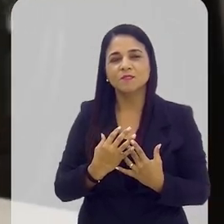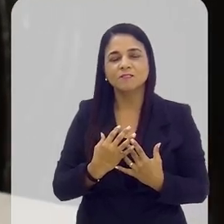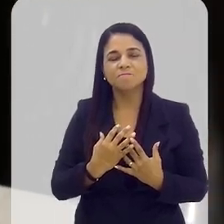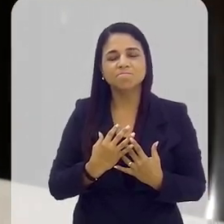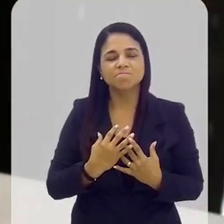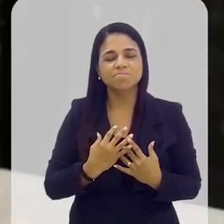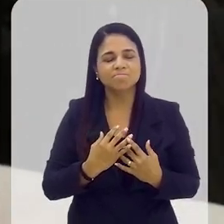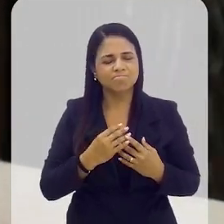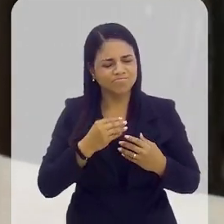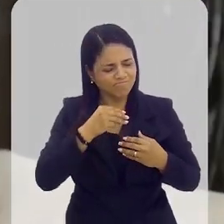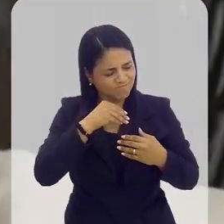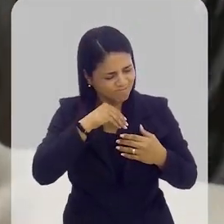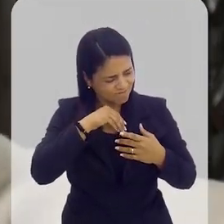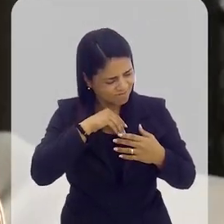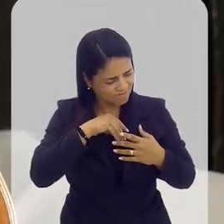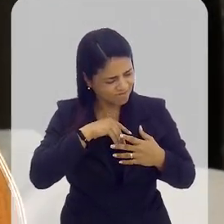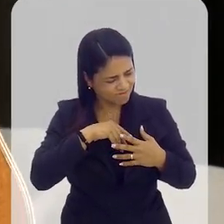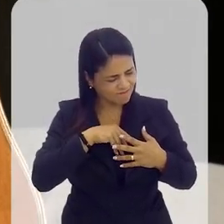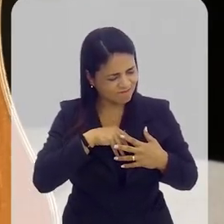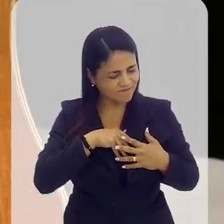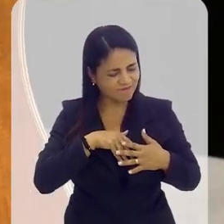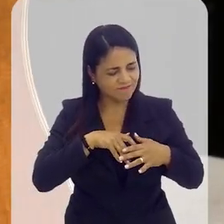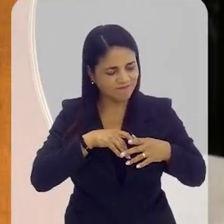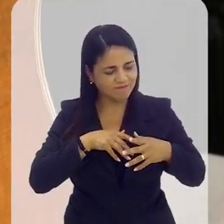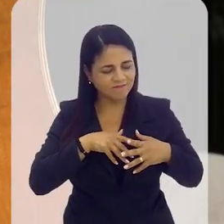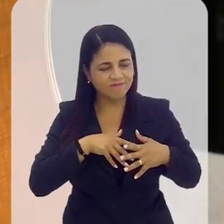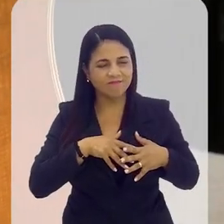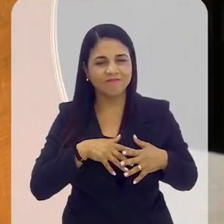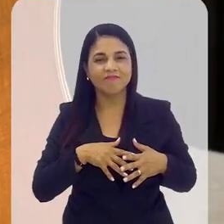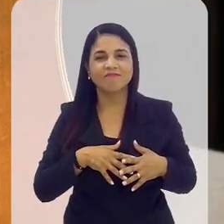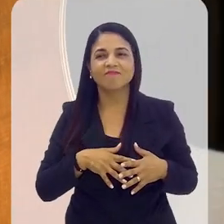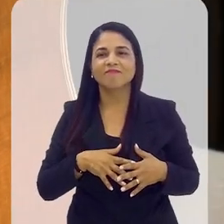oh, enche o meu ser,